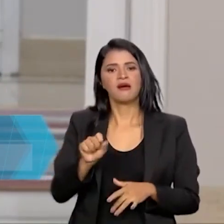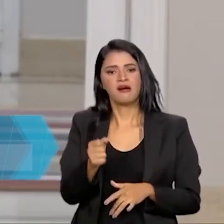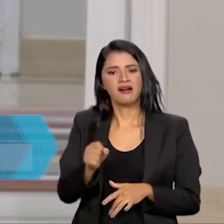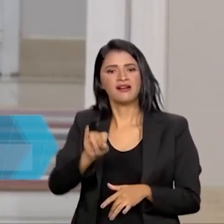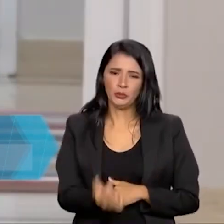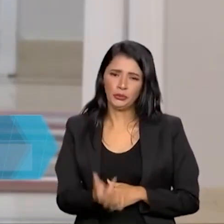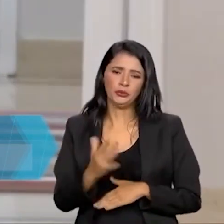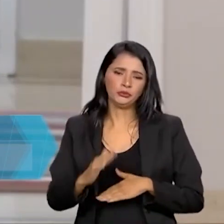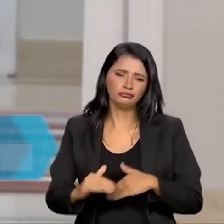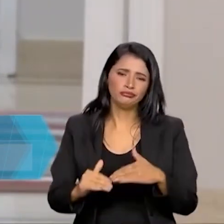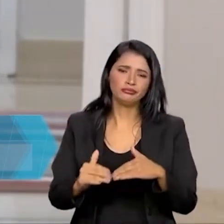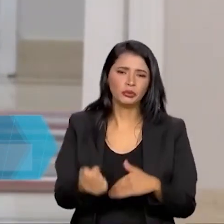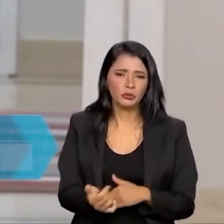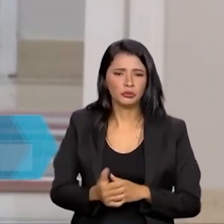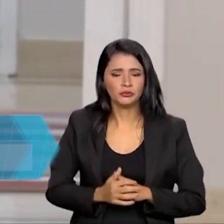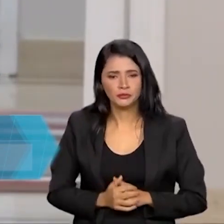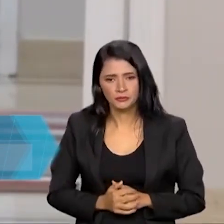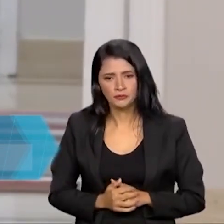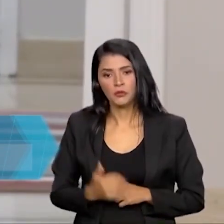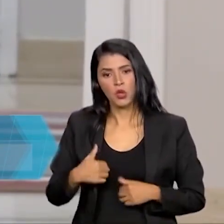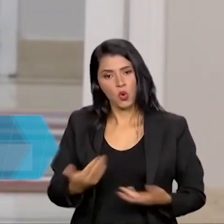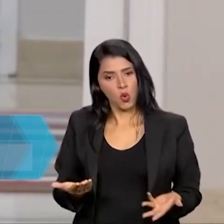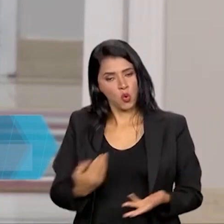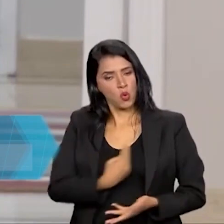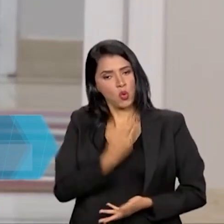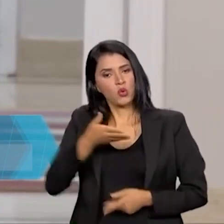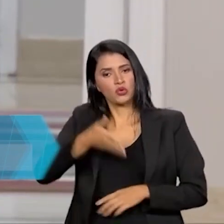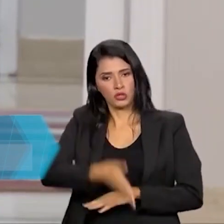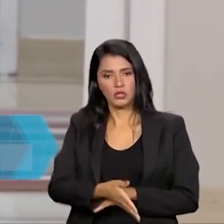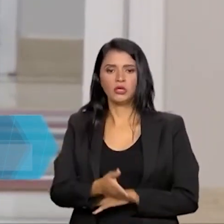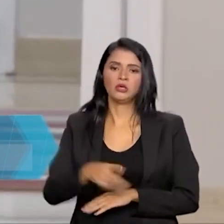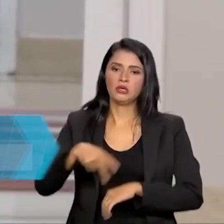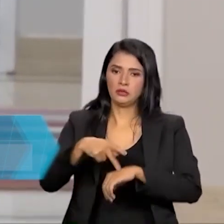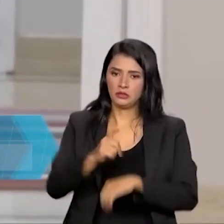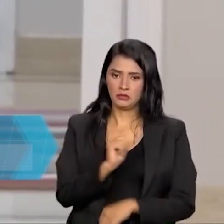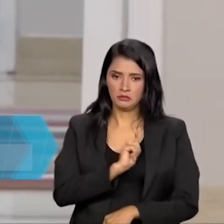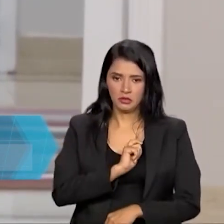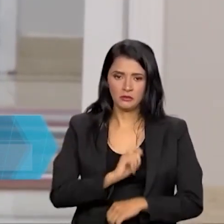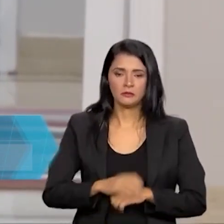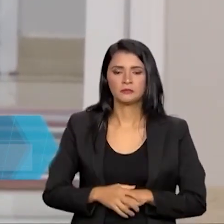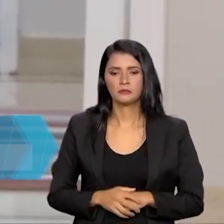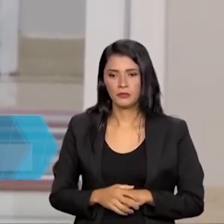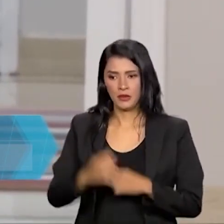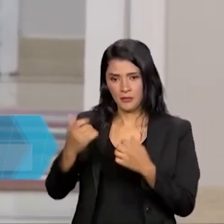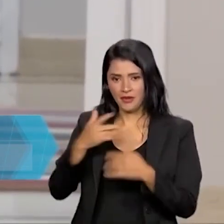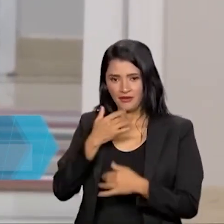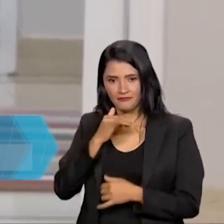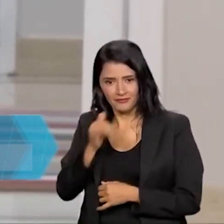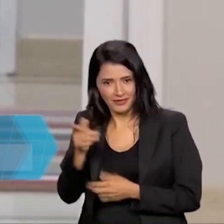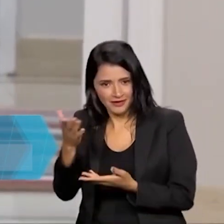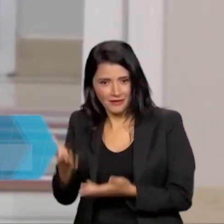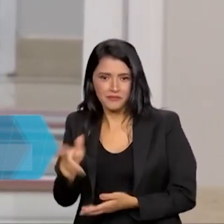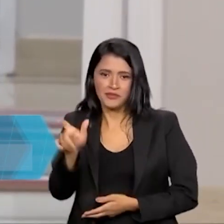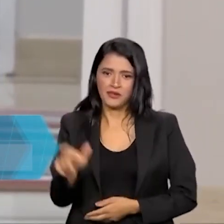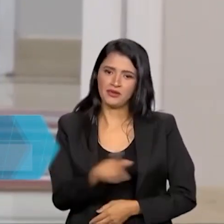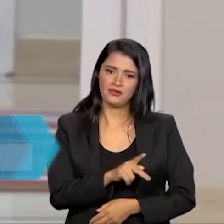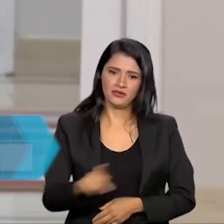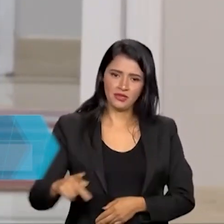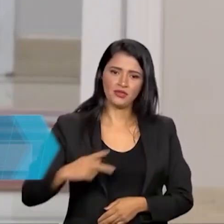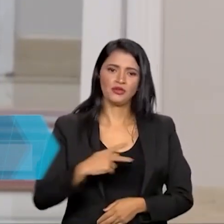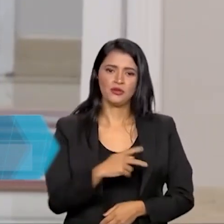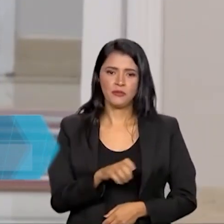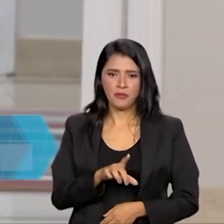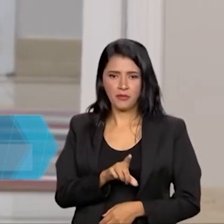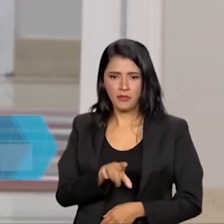tinha relação com a África depois dos Estados Unidos a Espanha é o segundo principal investidor do Brasil em Declaração dada a imprensa